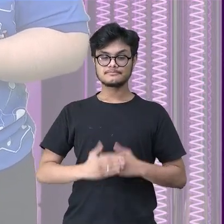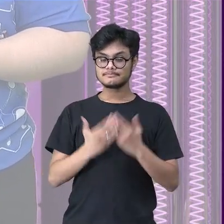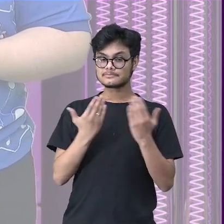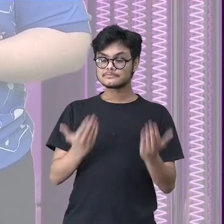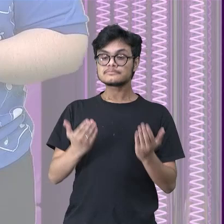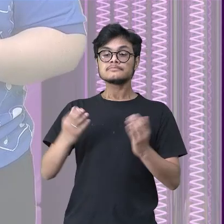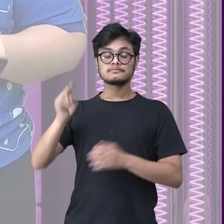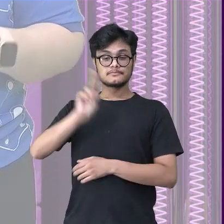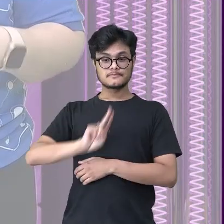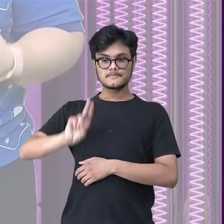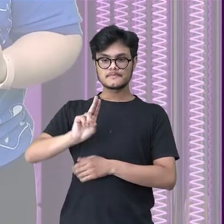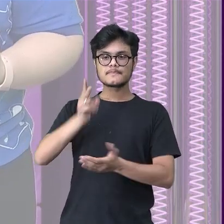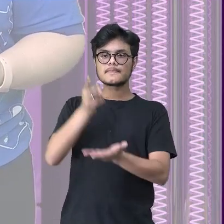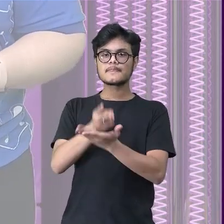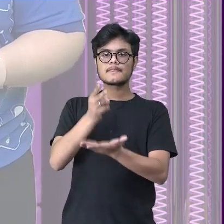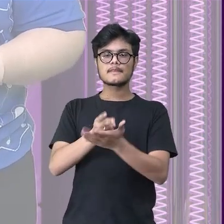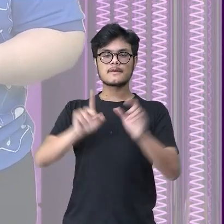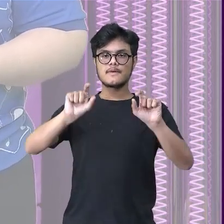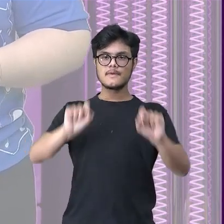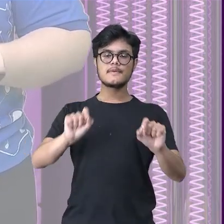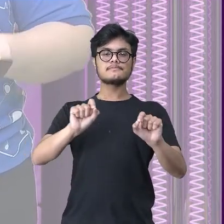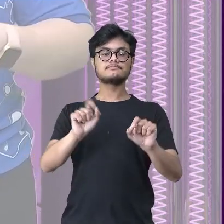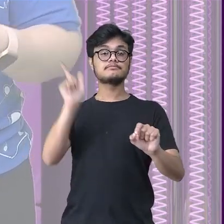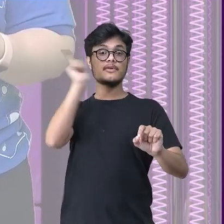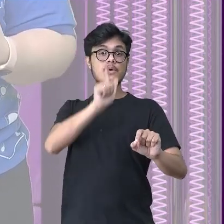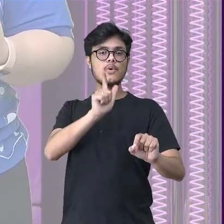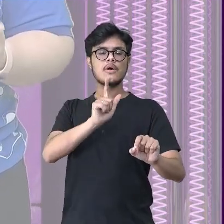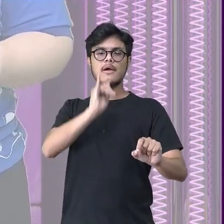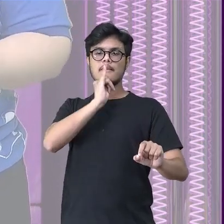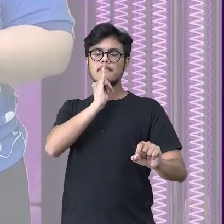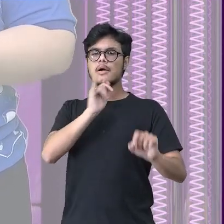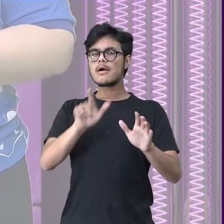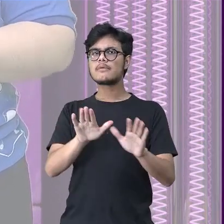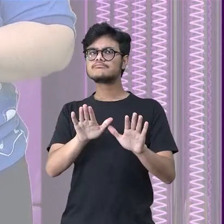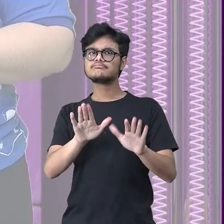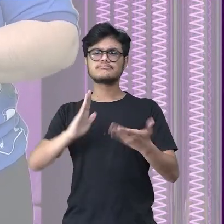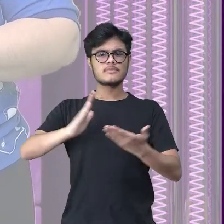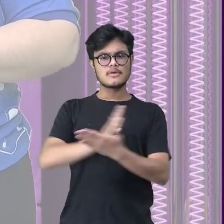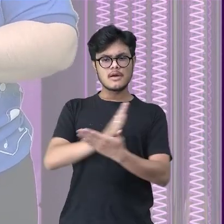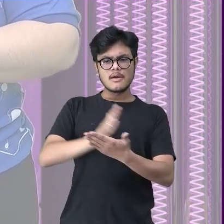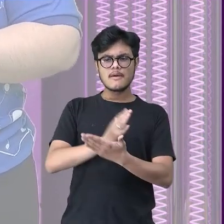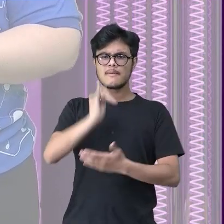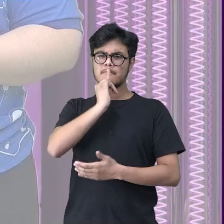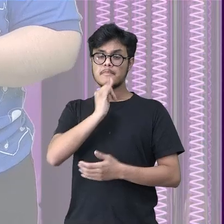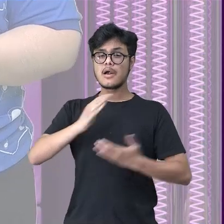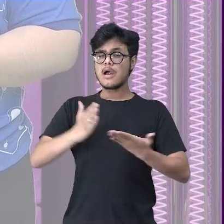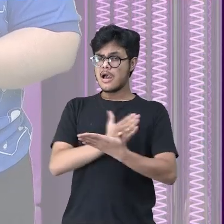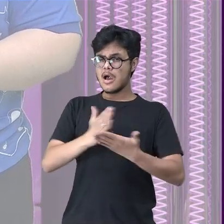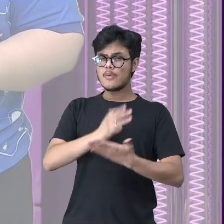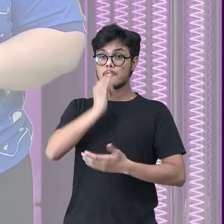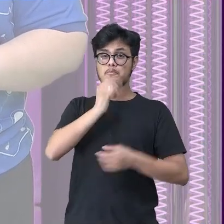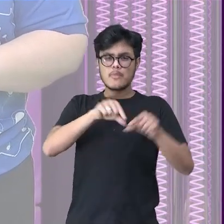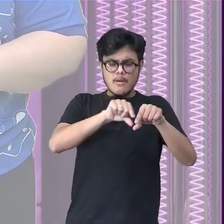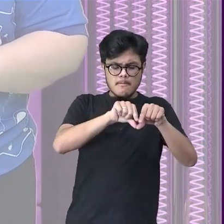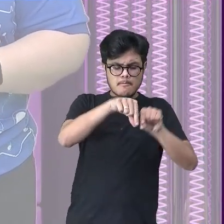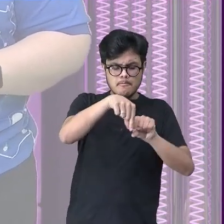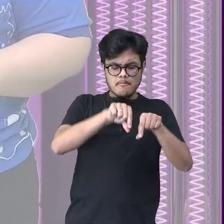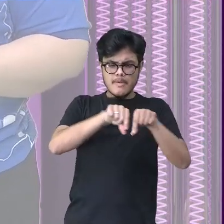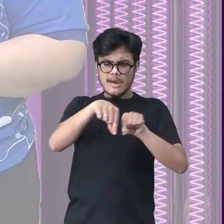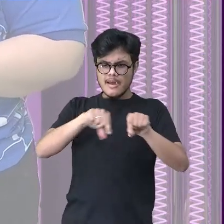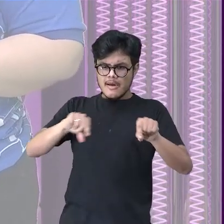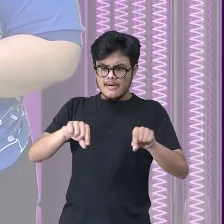é utilizado, por exemplo, para medir a espessura de alguns fios de cobre em